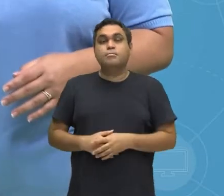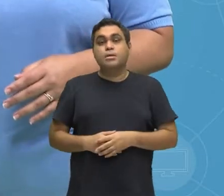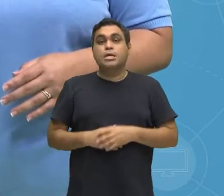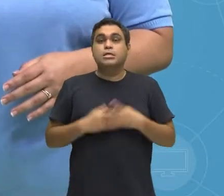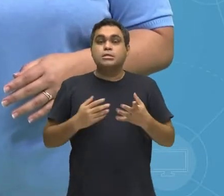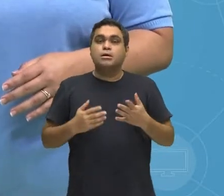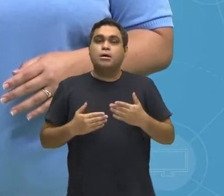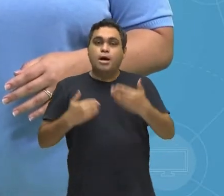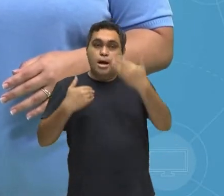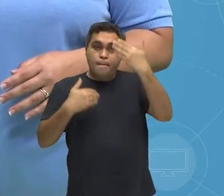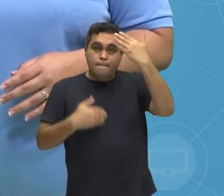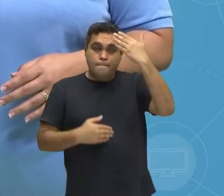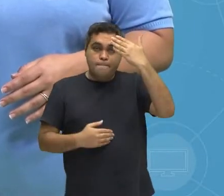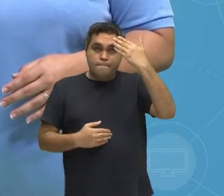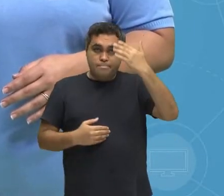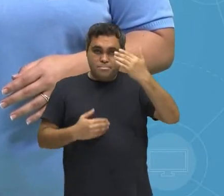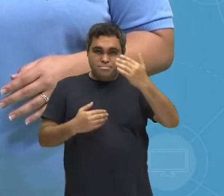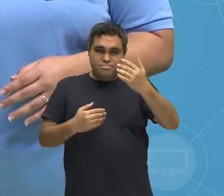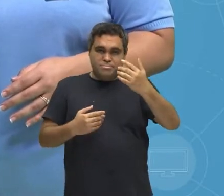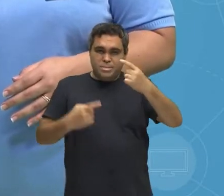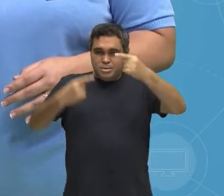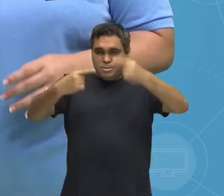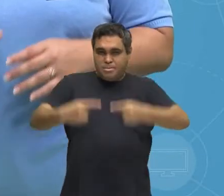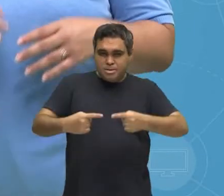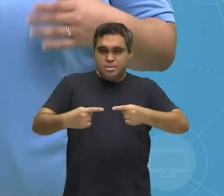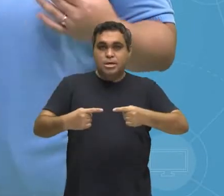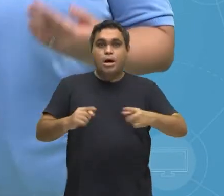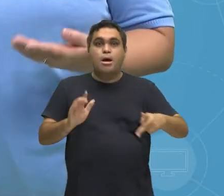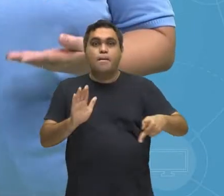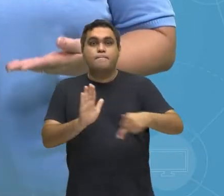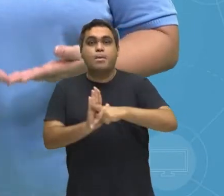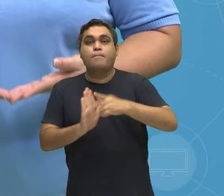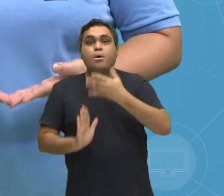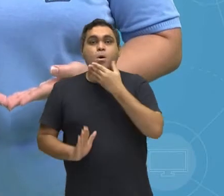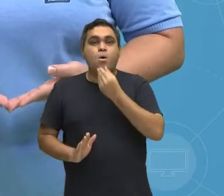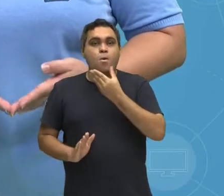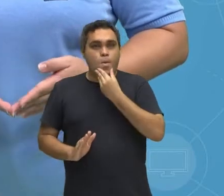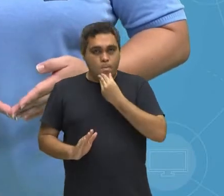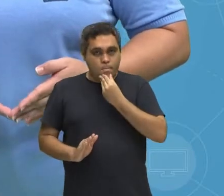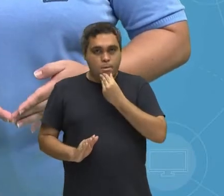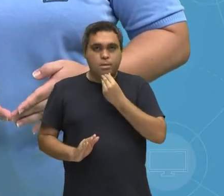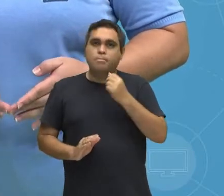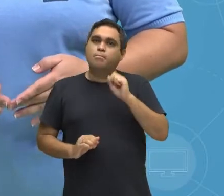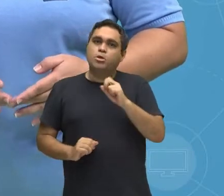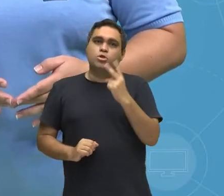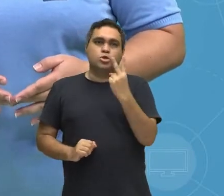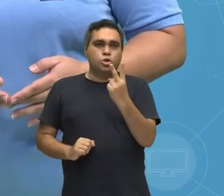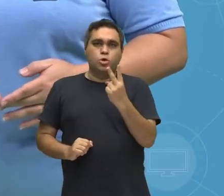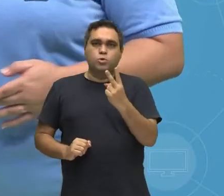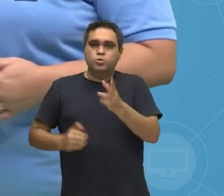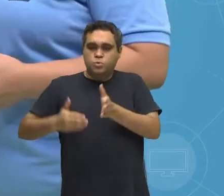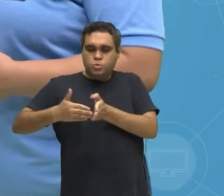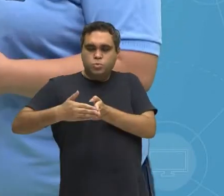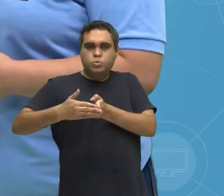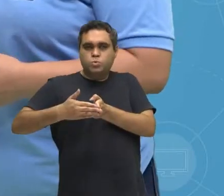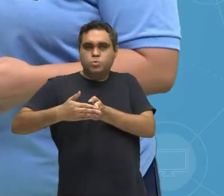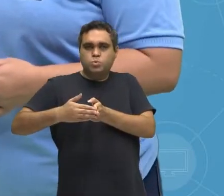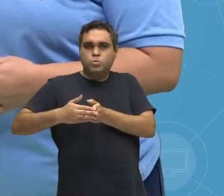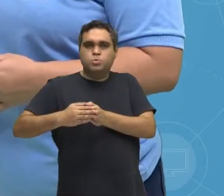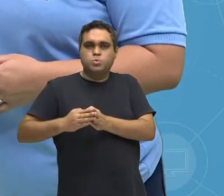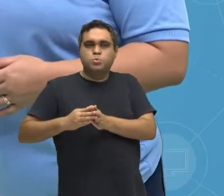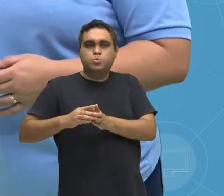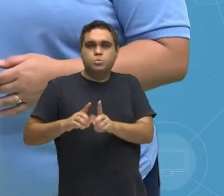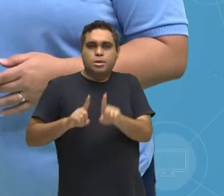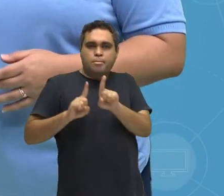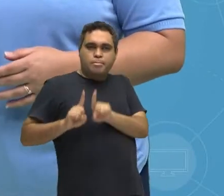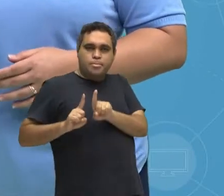para a categoria masculina, tá? Ela é realizada em duplas e sempre em águas abertas, como vocês